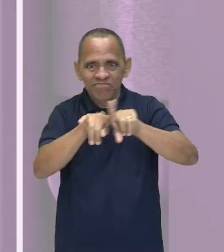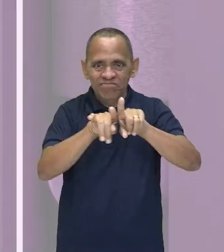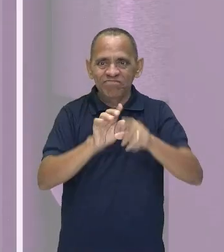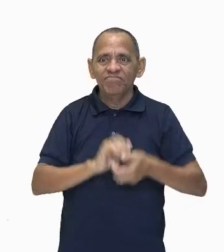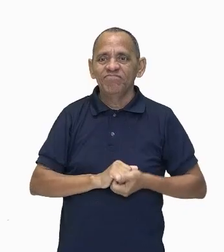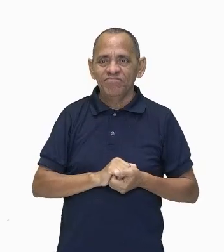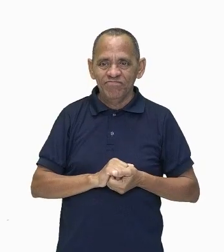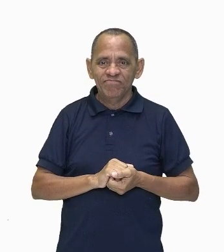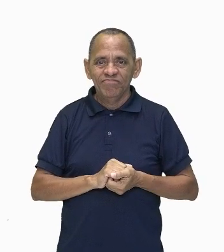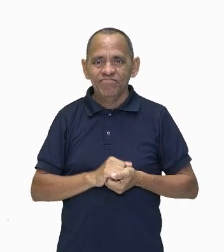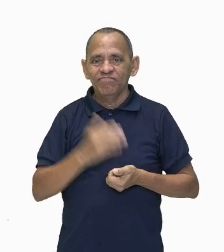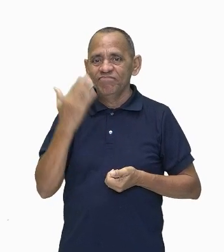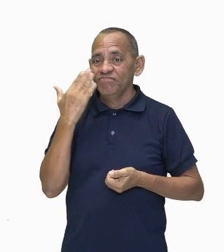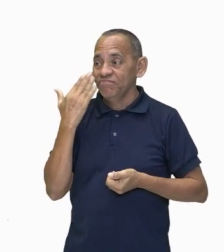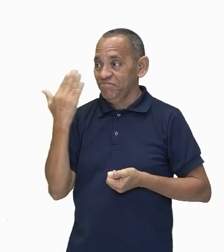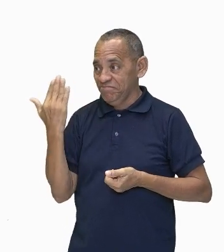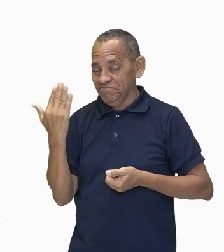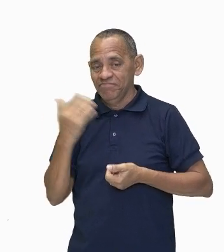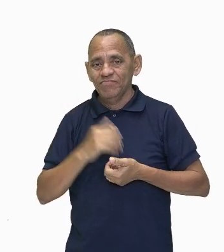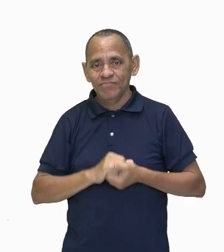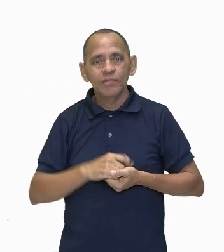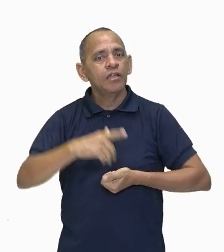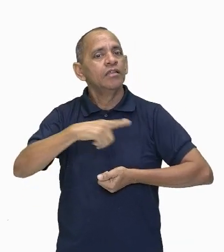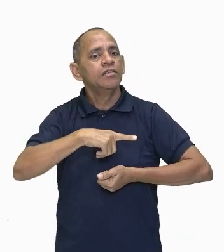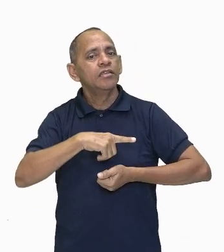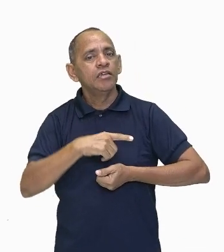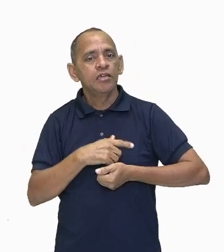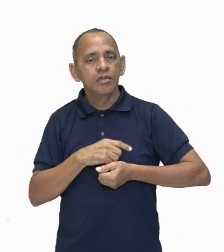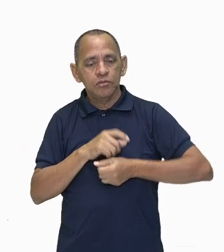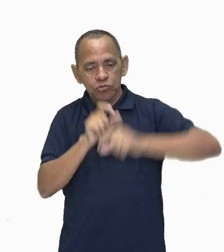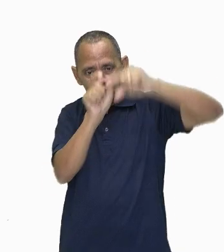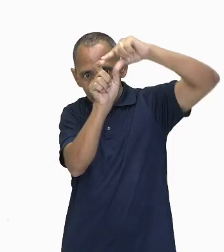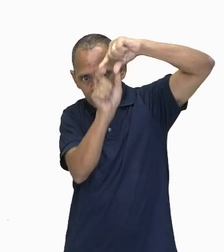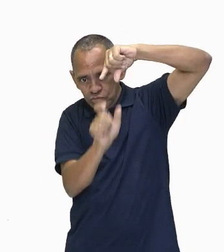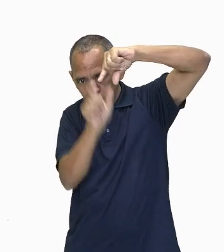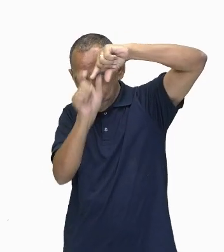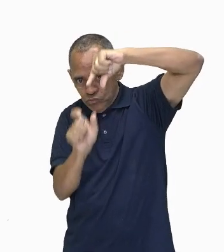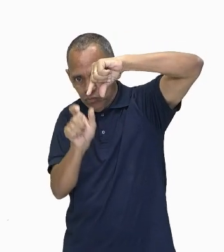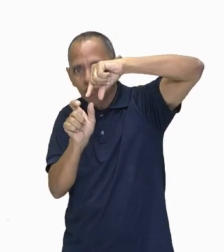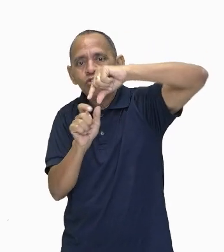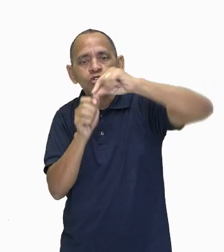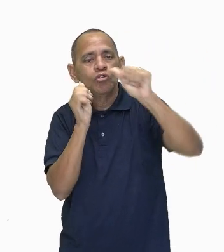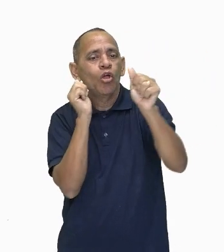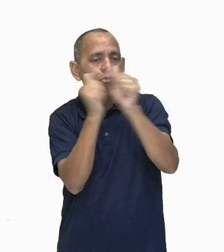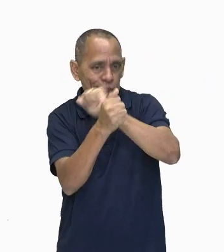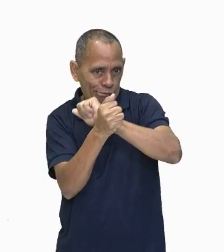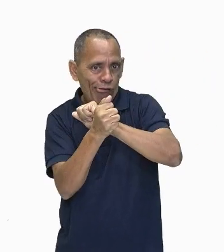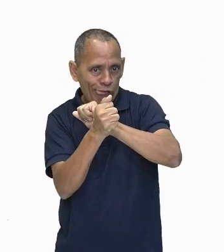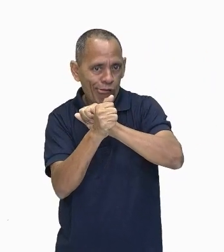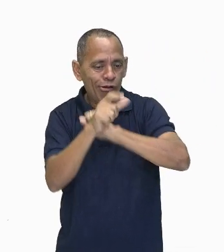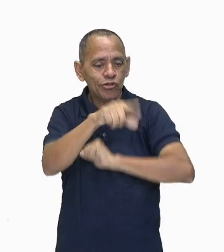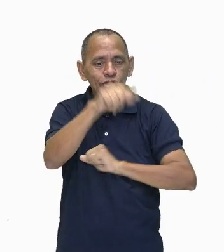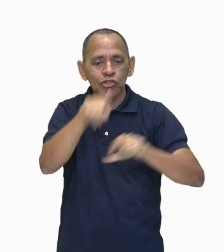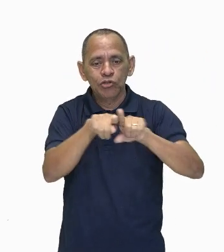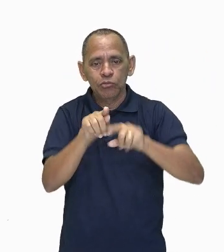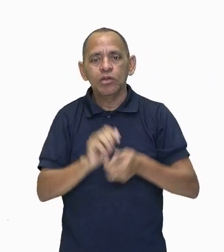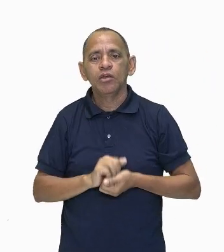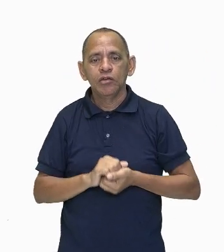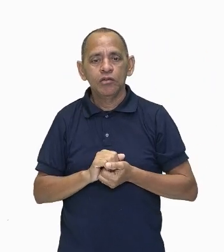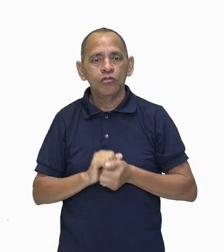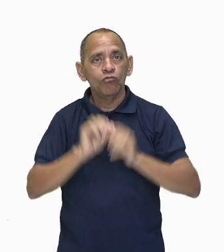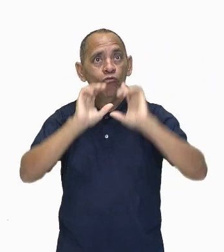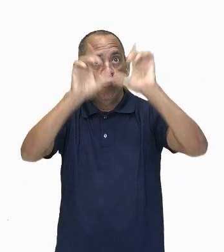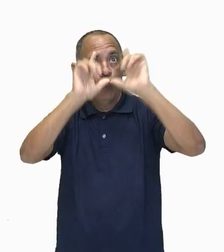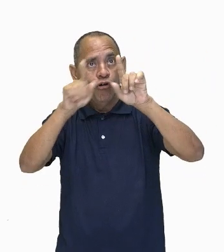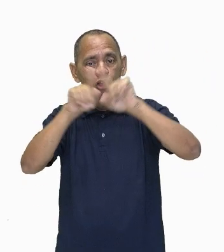cartela. Acompanhe comigo, ó. Nós temos ali numa coluna o esporte preferido, né? Futebol, vôlei, basquete, natação. E